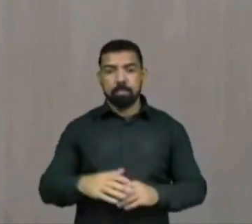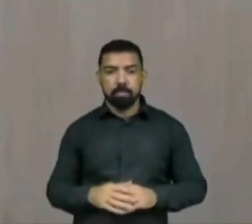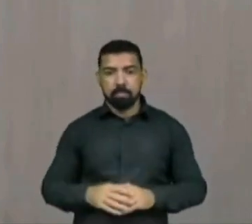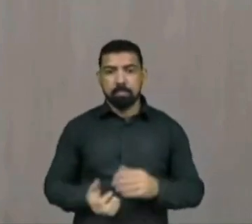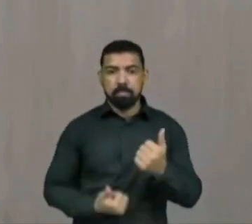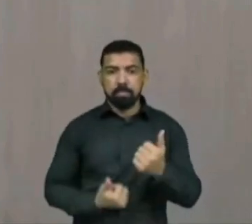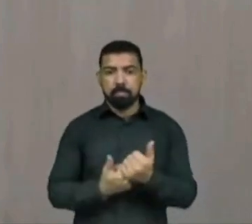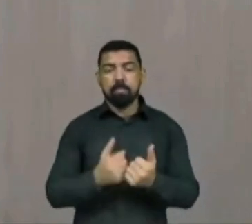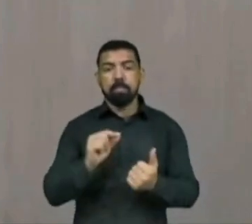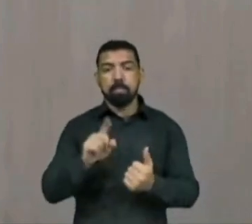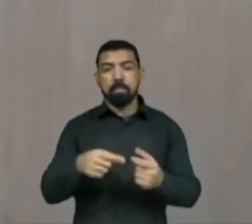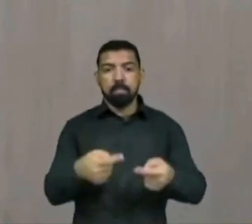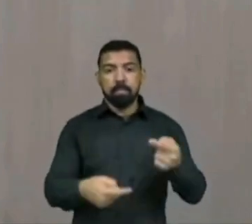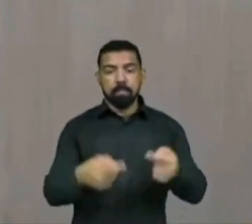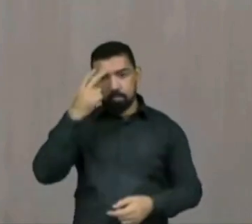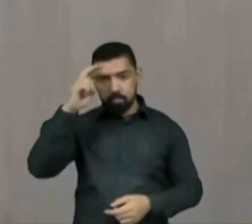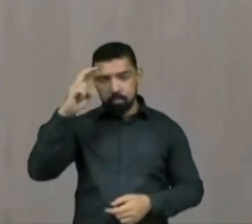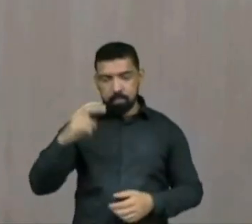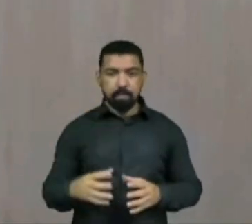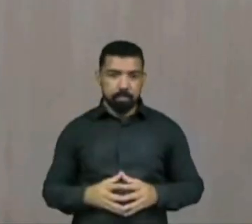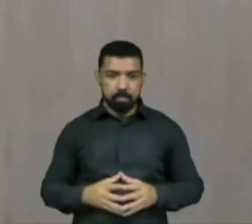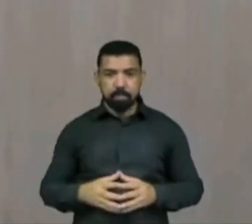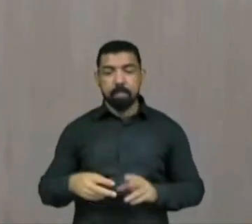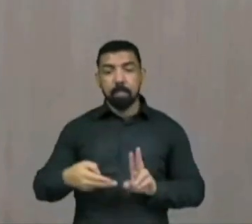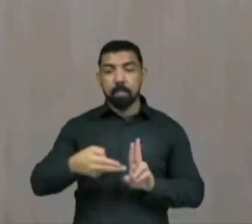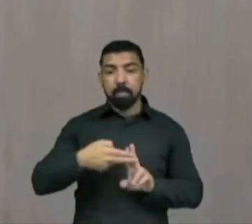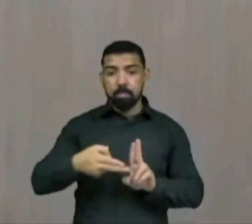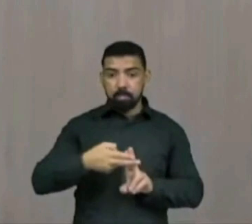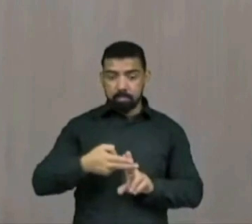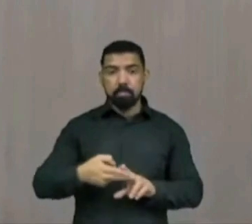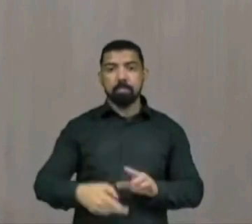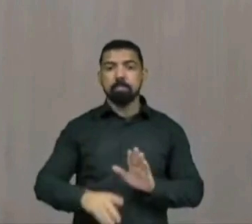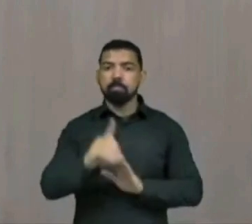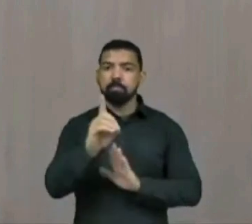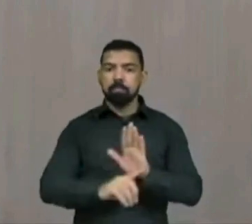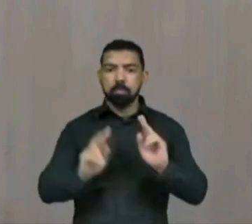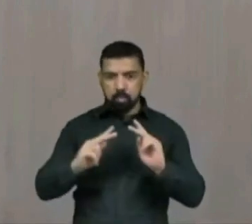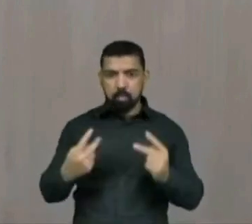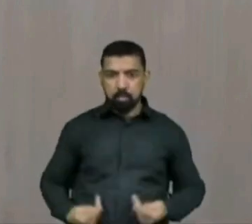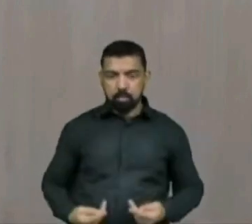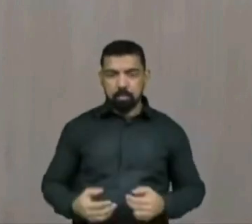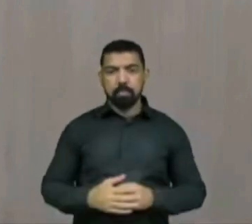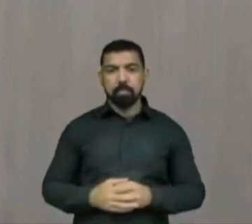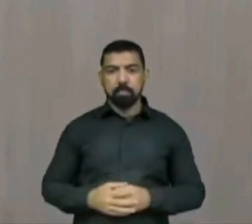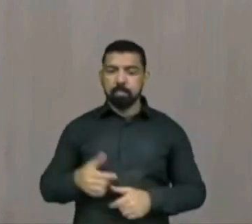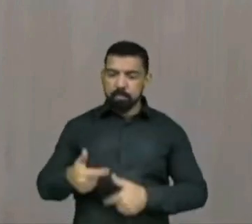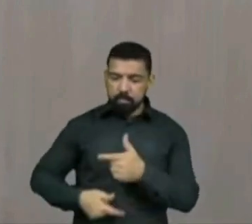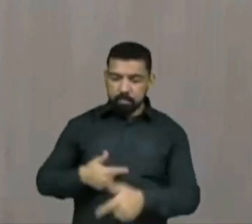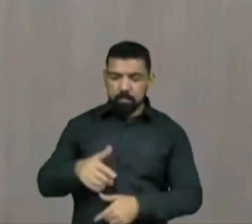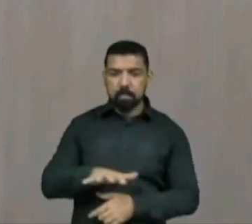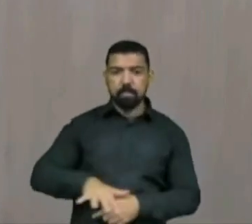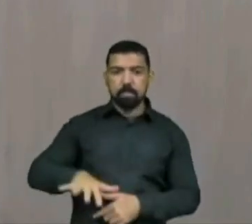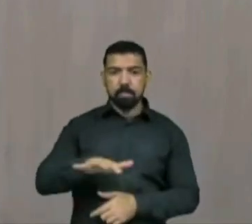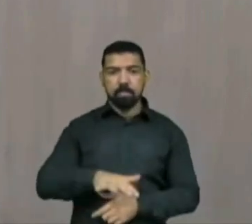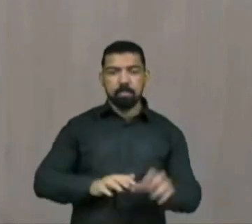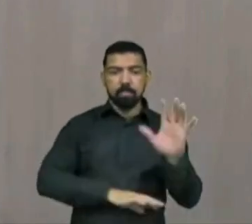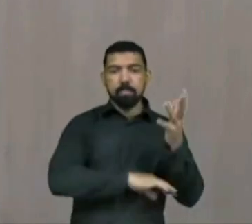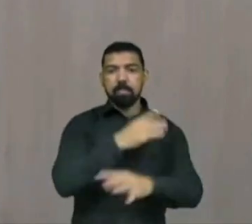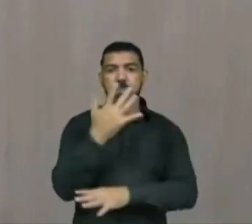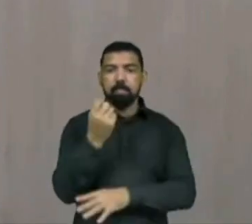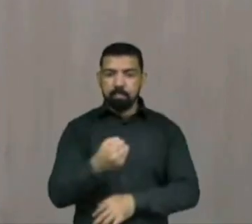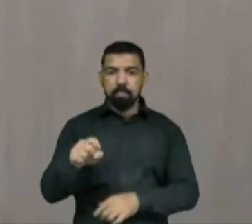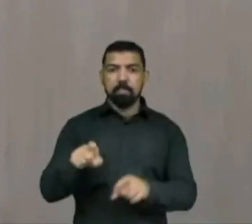fortalecimento das políticas de cultura, o SUS, os direitos humanos, atuando na defesa do meio ambiente, na valorização